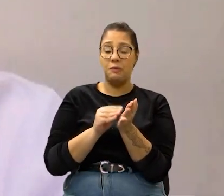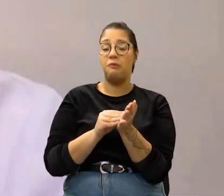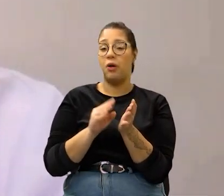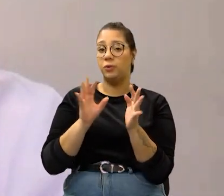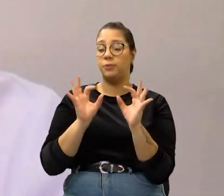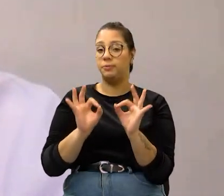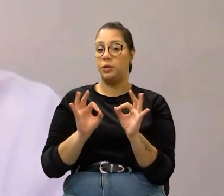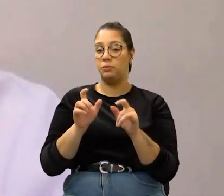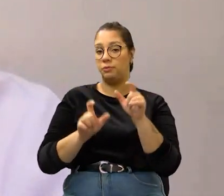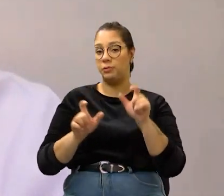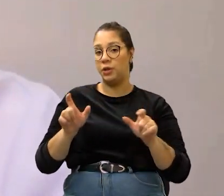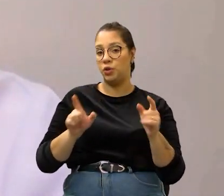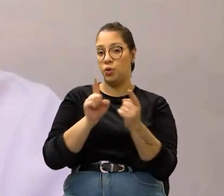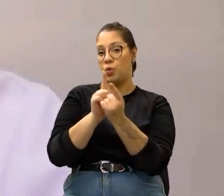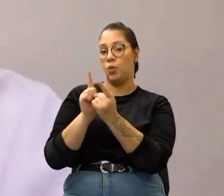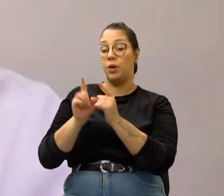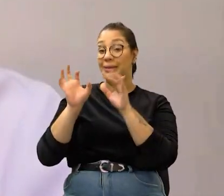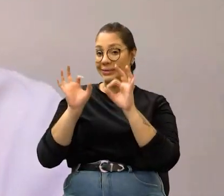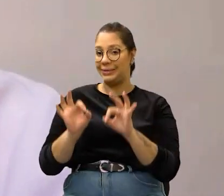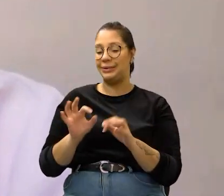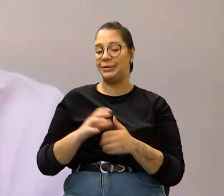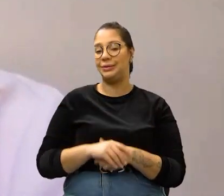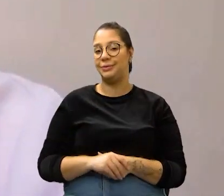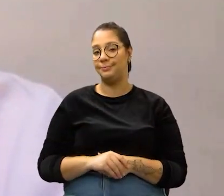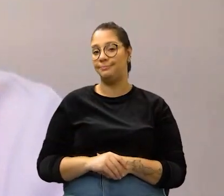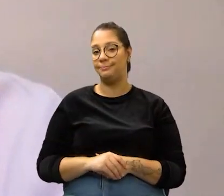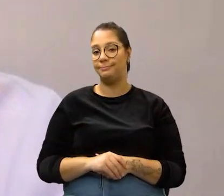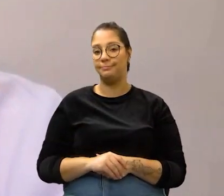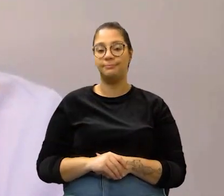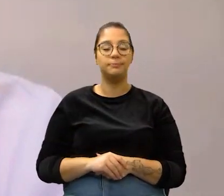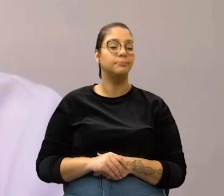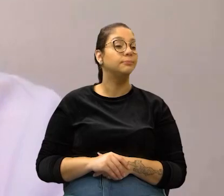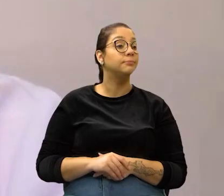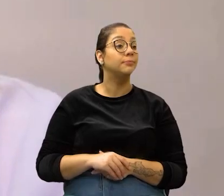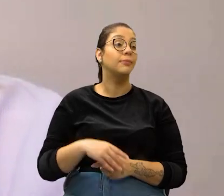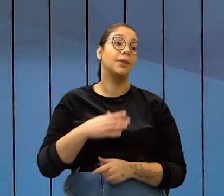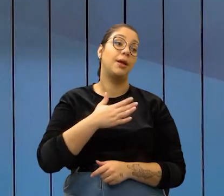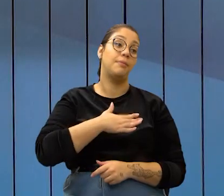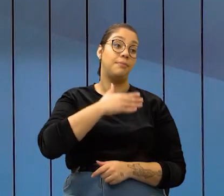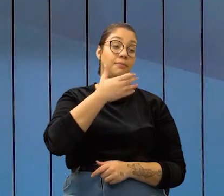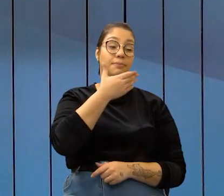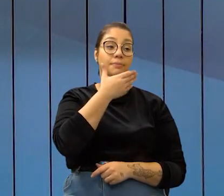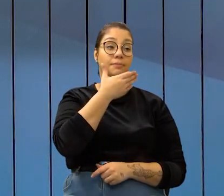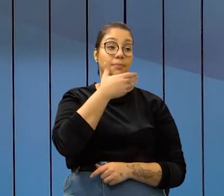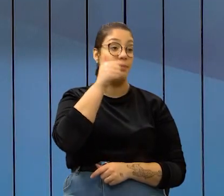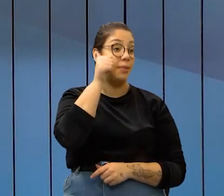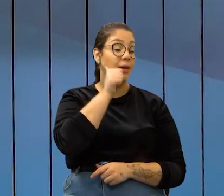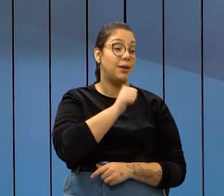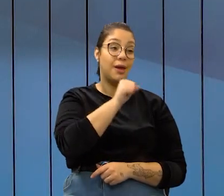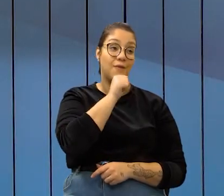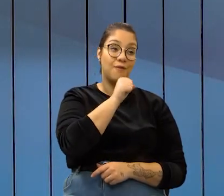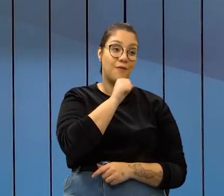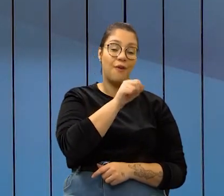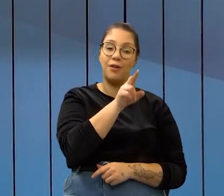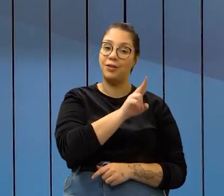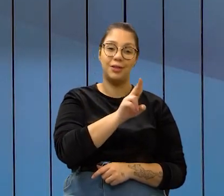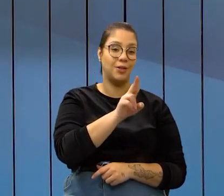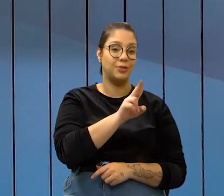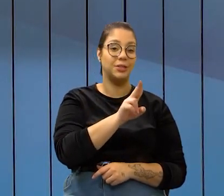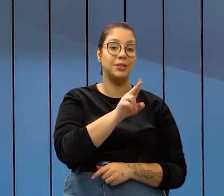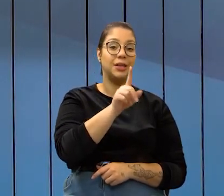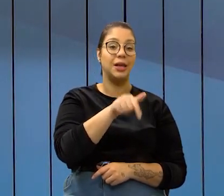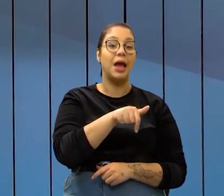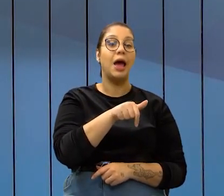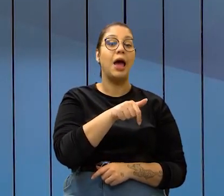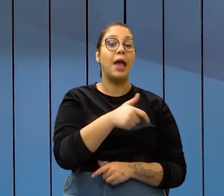é muito grande nos pacientes, com certeza. A minha avó mesmo não falava também a palavra, ela